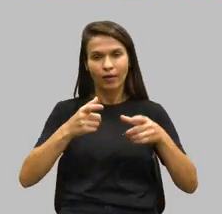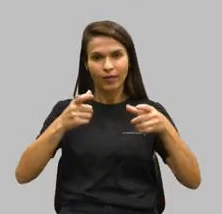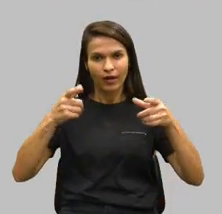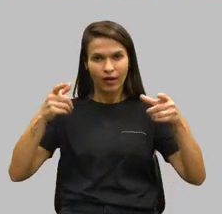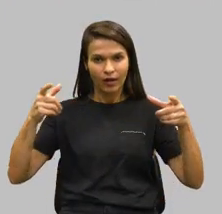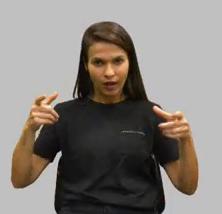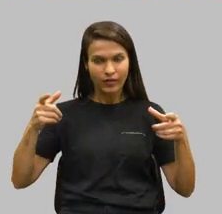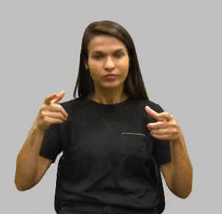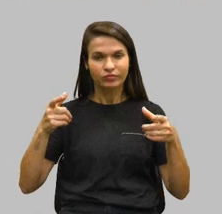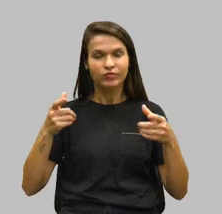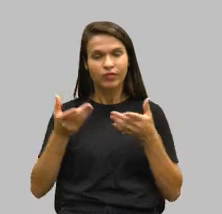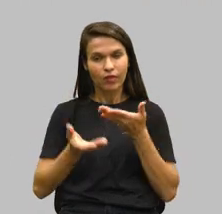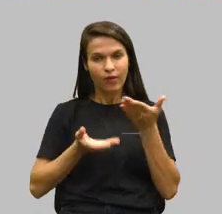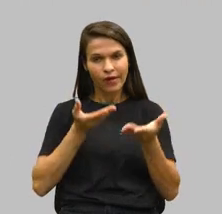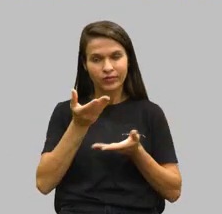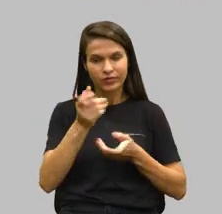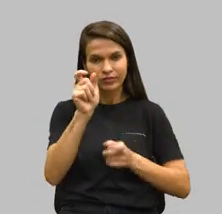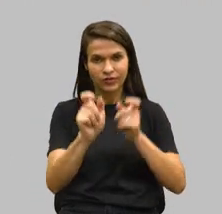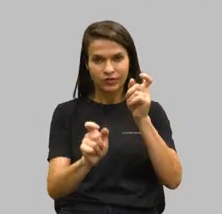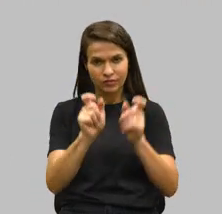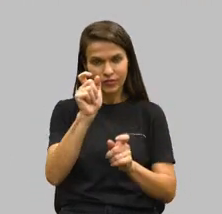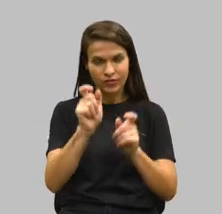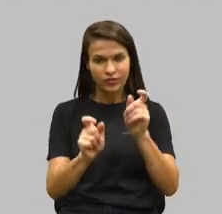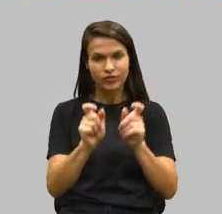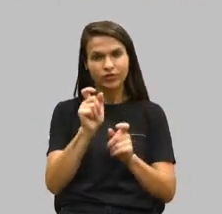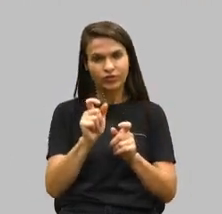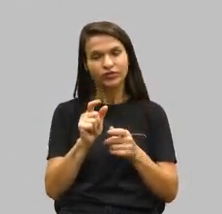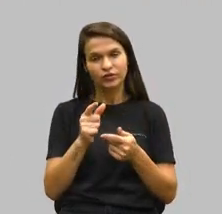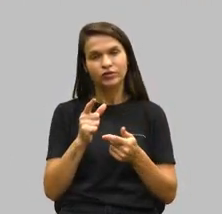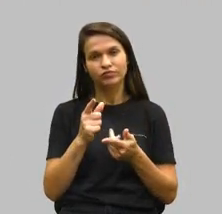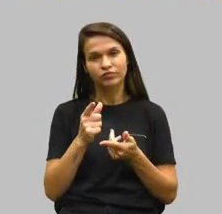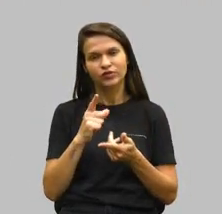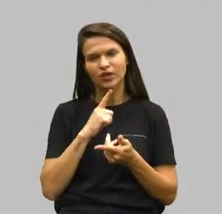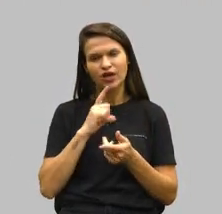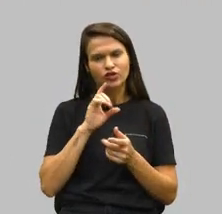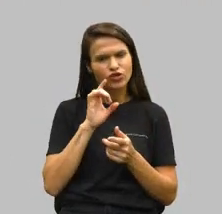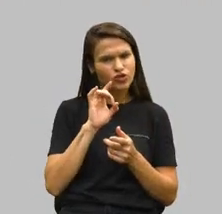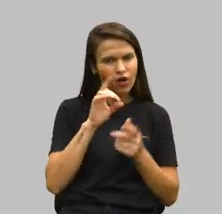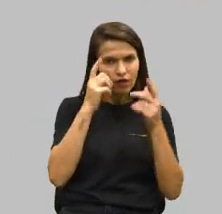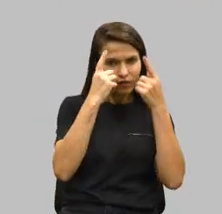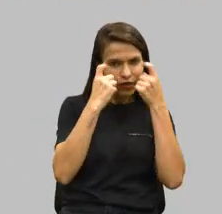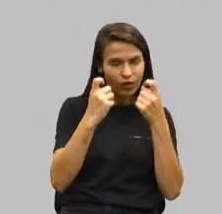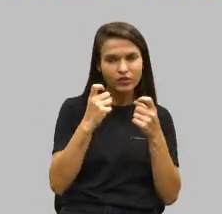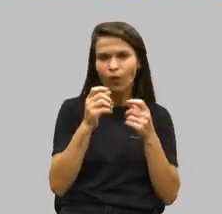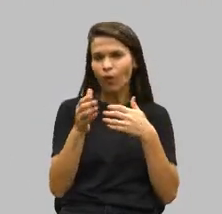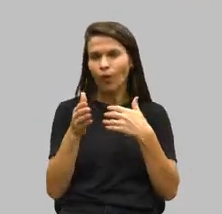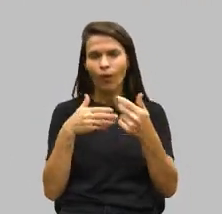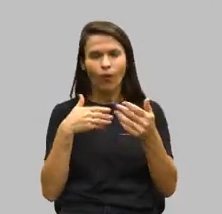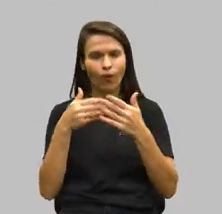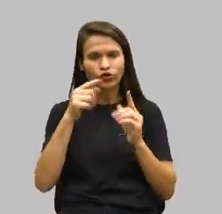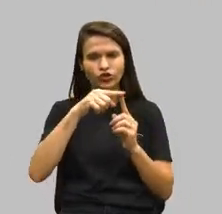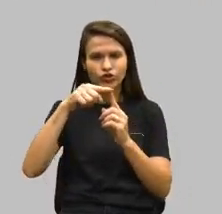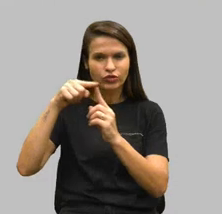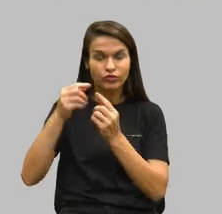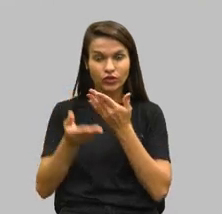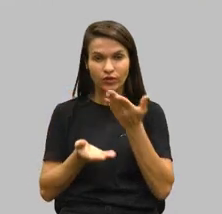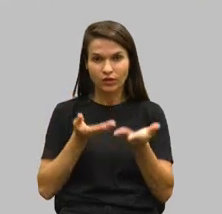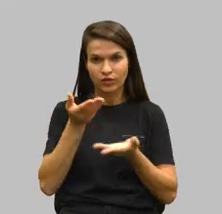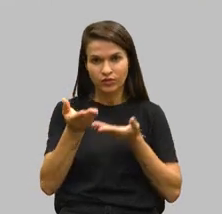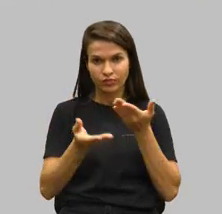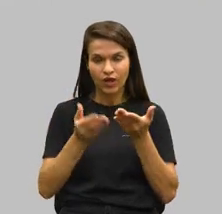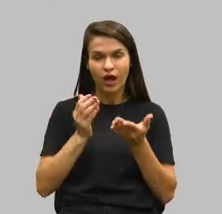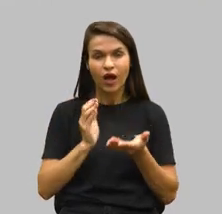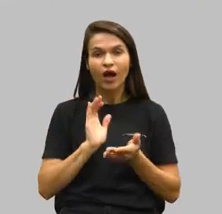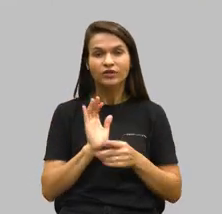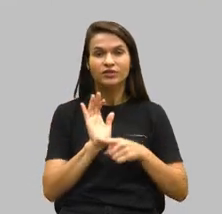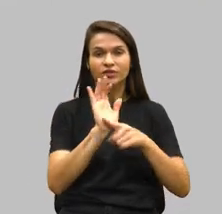a abrangência dessas pessoas que estão em situação não somente de violência Mas qualquer situação de atendimento da Assistência